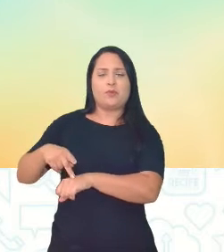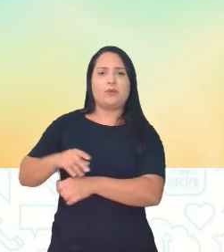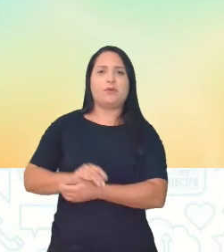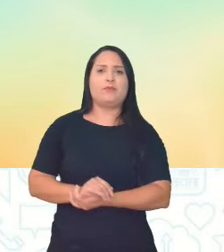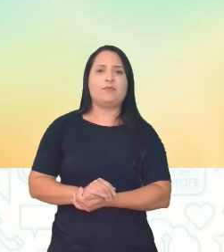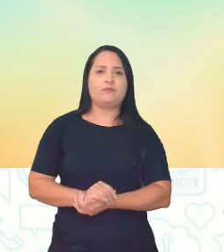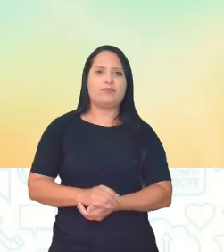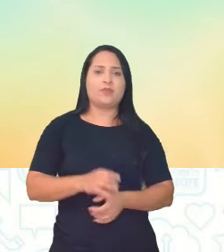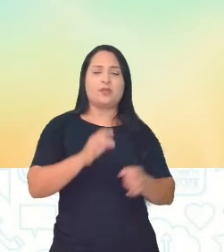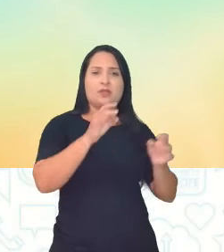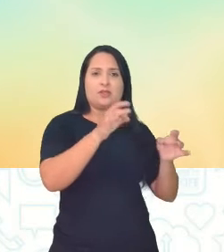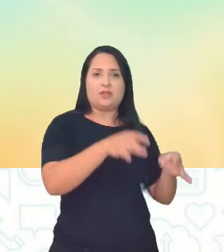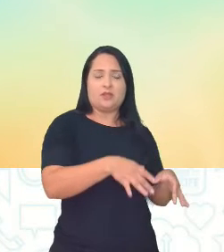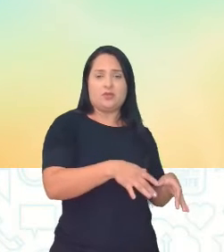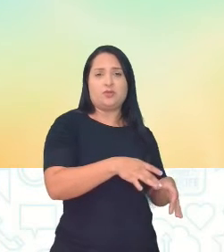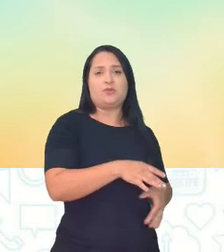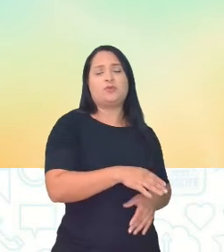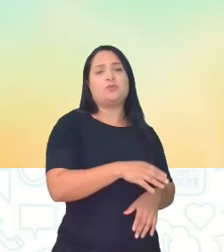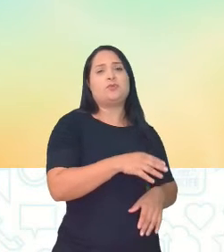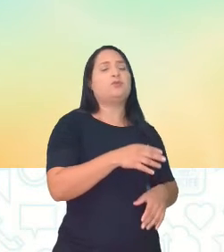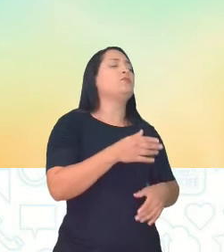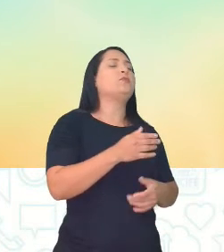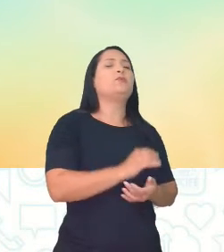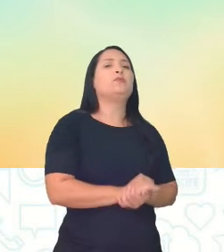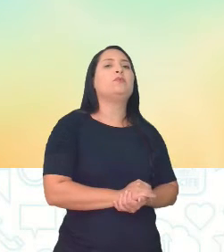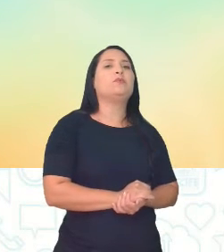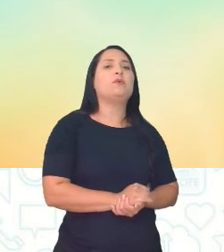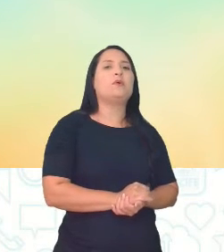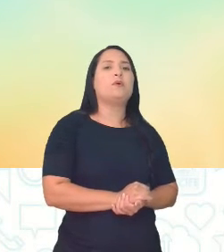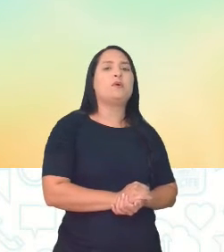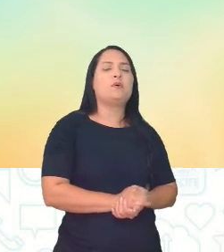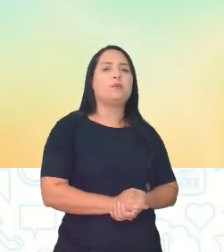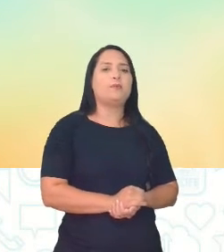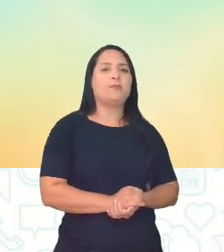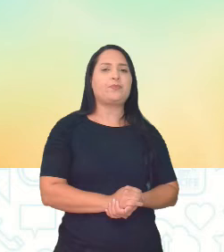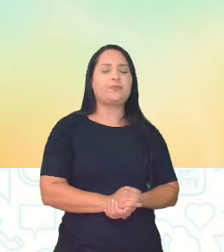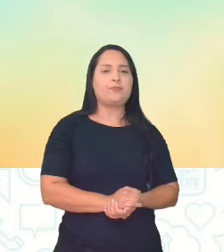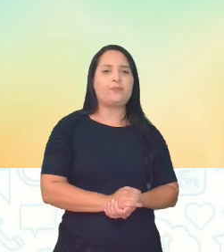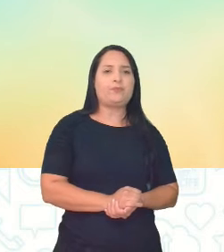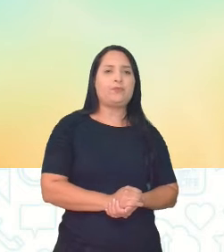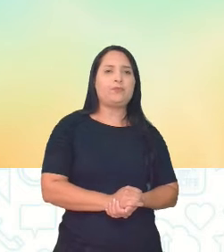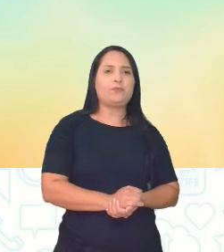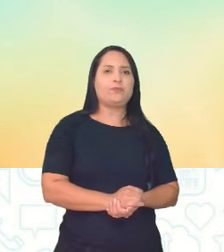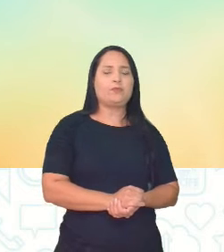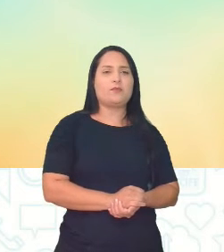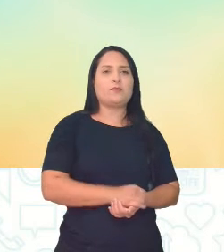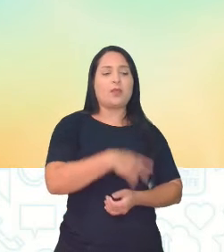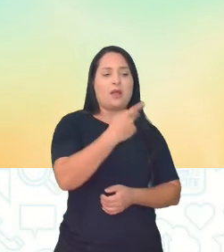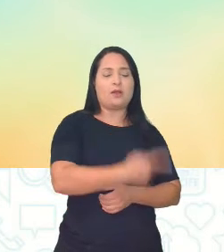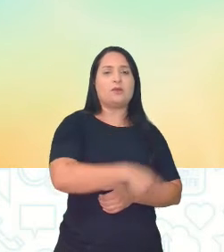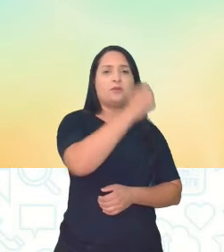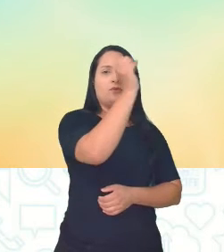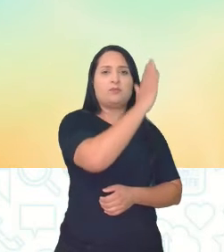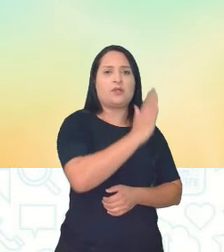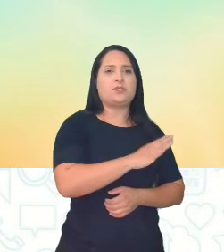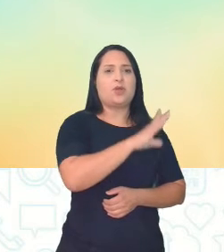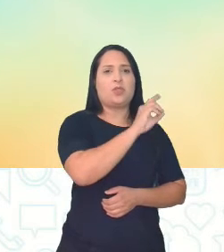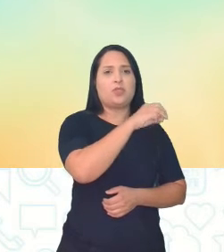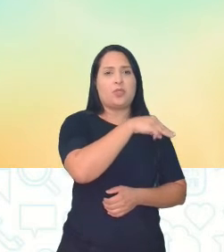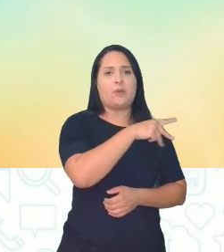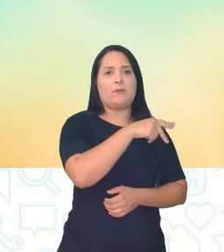seu filho Dom Pedro de Alcântara, né, que vai ser o futuro Dom Pedro II, que isso aí são